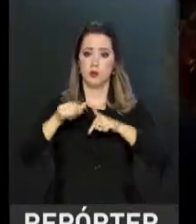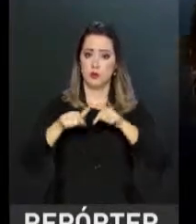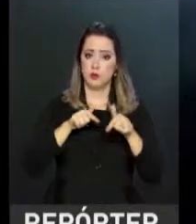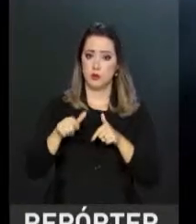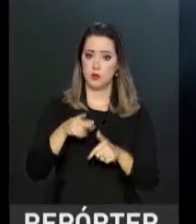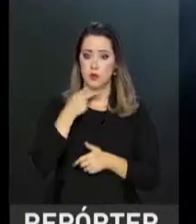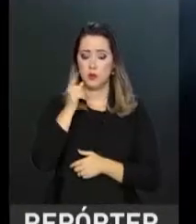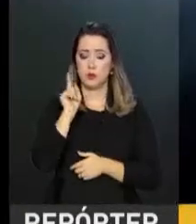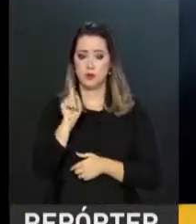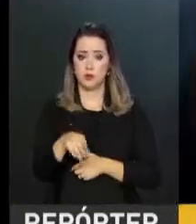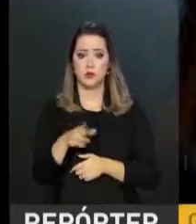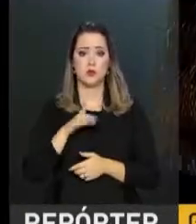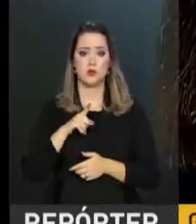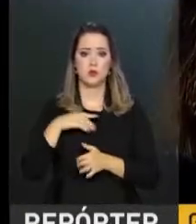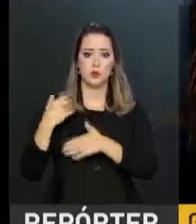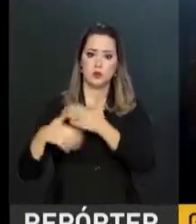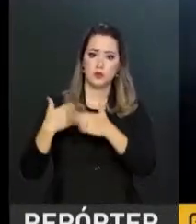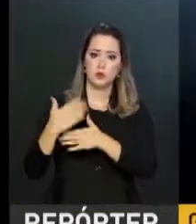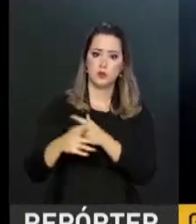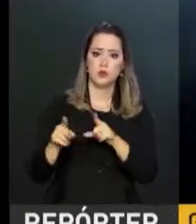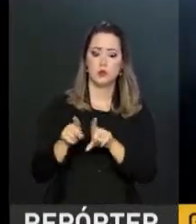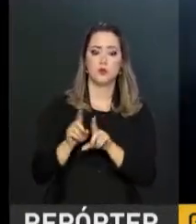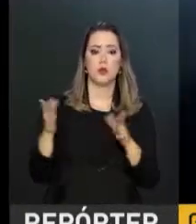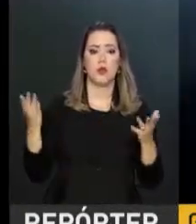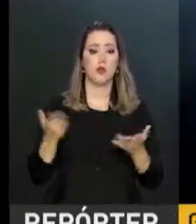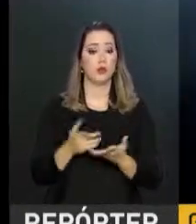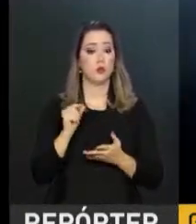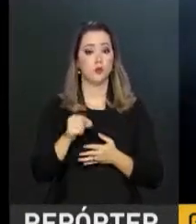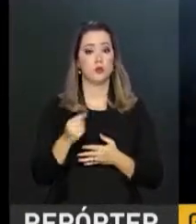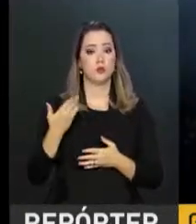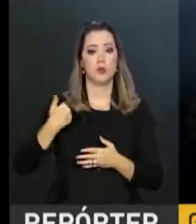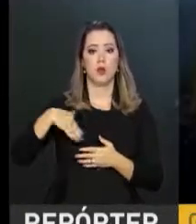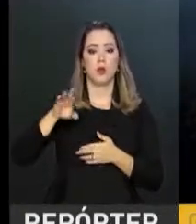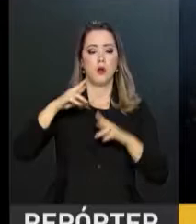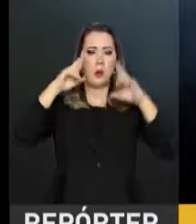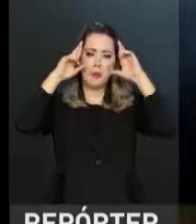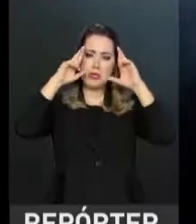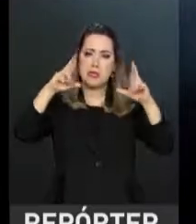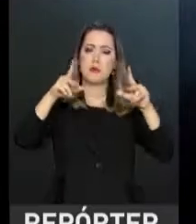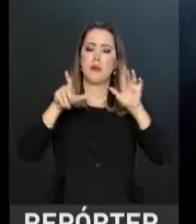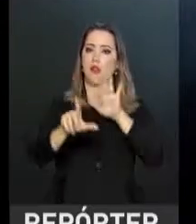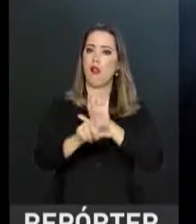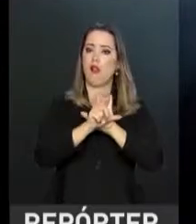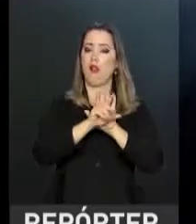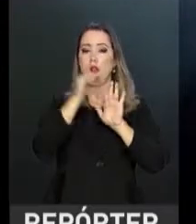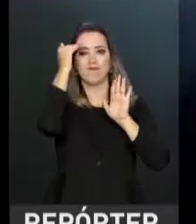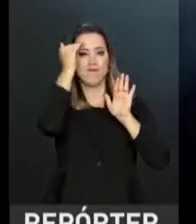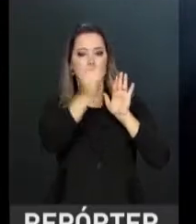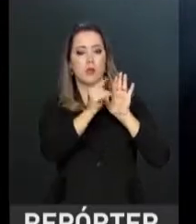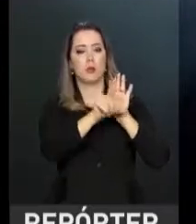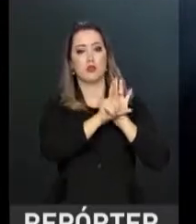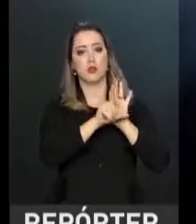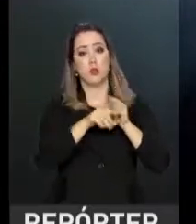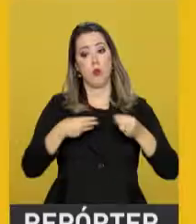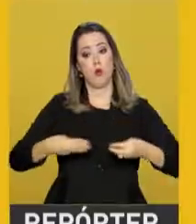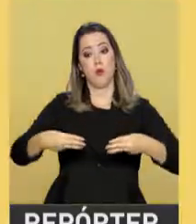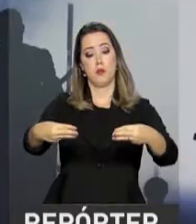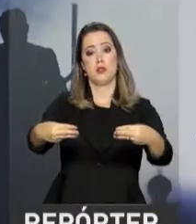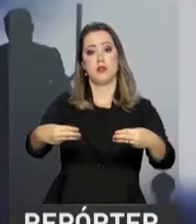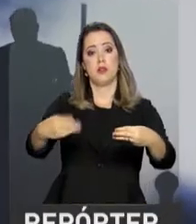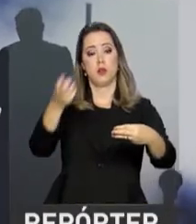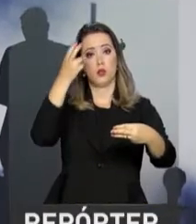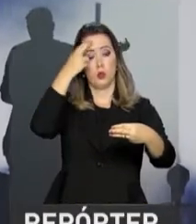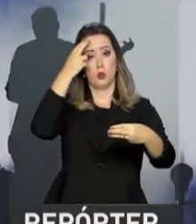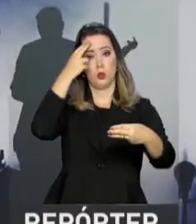como eu falei, que já existe há bastante tempo, ela agora vai ser mais respaldada ainda com essa habilitação do Ministério da Cultura. No